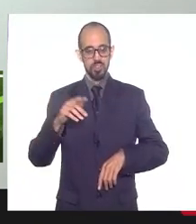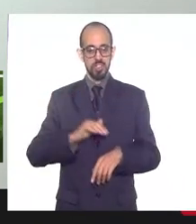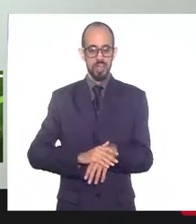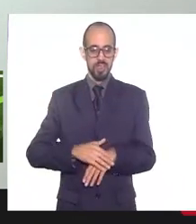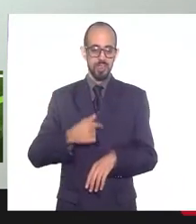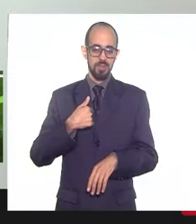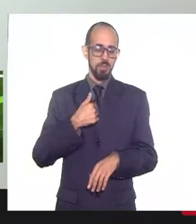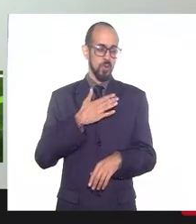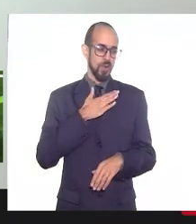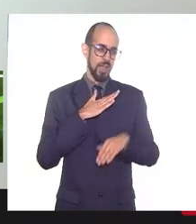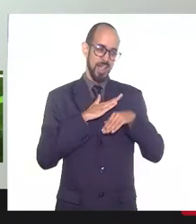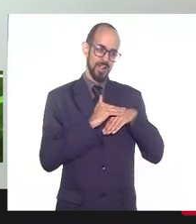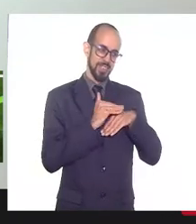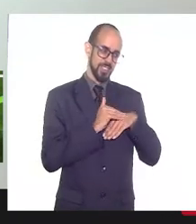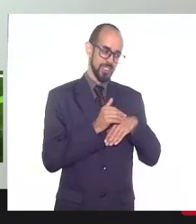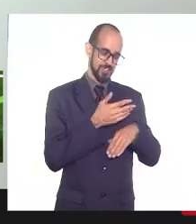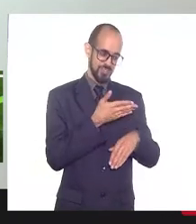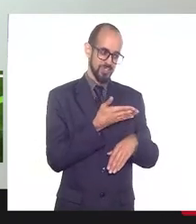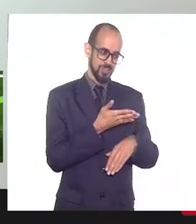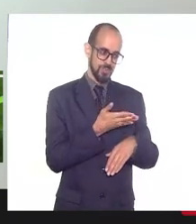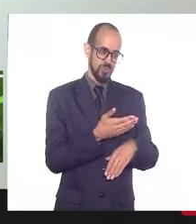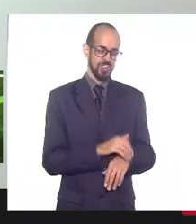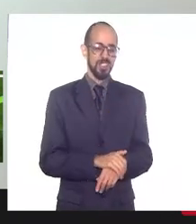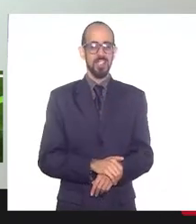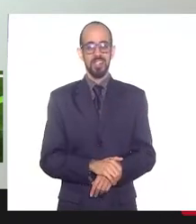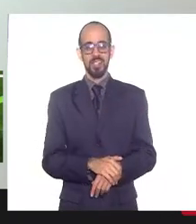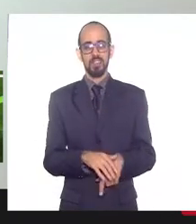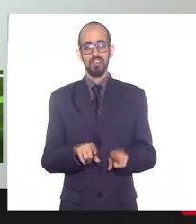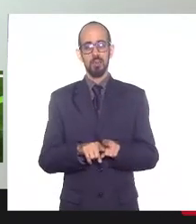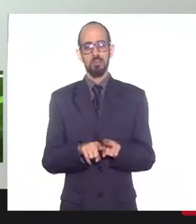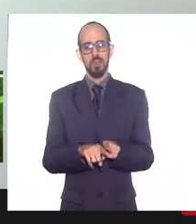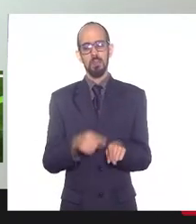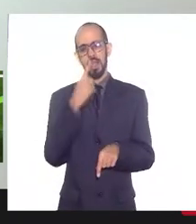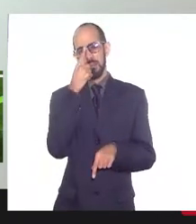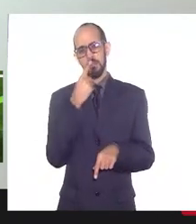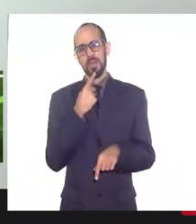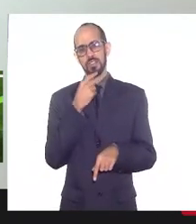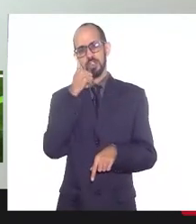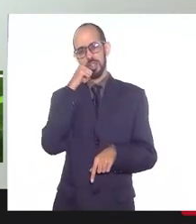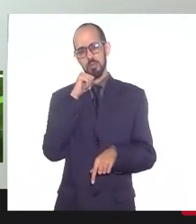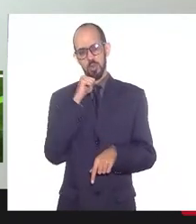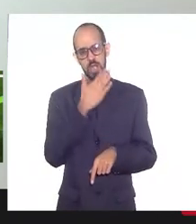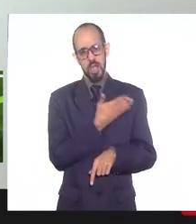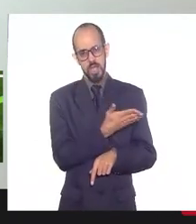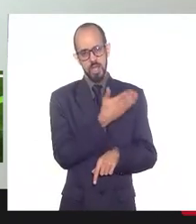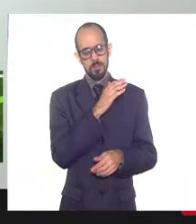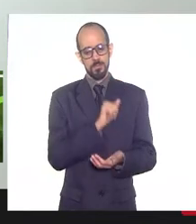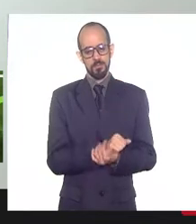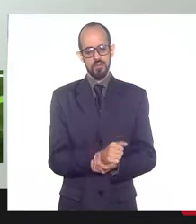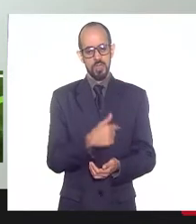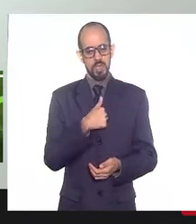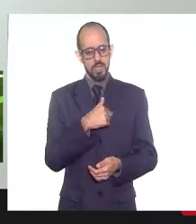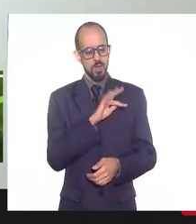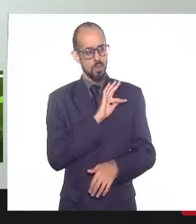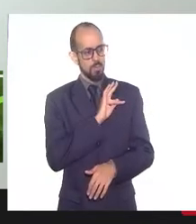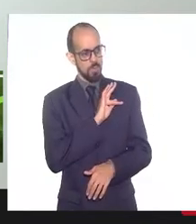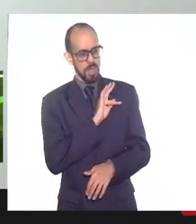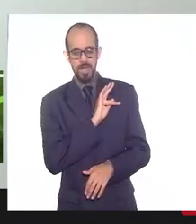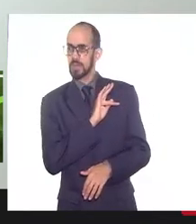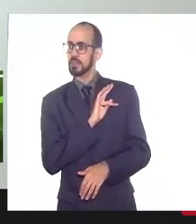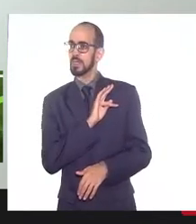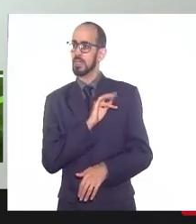respeito, meu carinho, e pela figura da mulher. Eu, a deputada Marta Rocha, as deputadas que estão aqui,